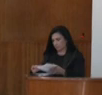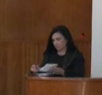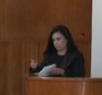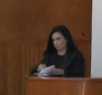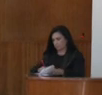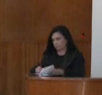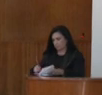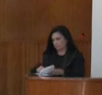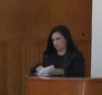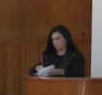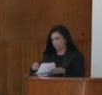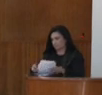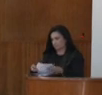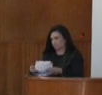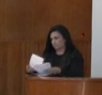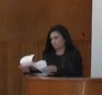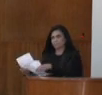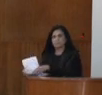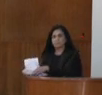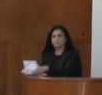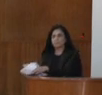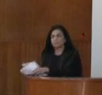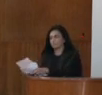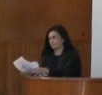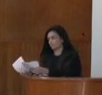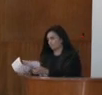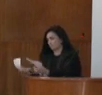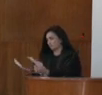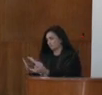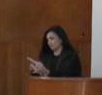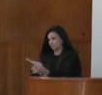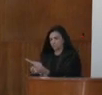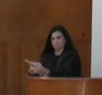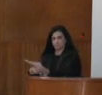eu queria agradecer ao deputado